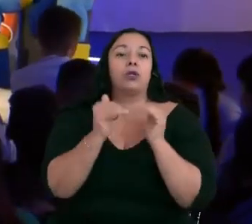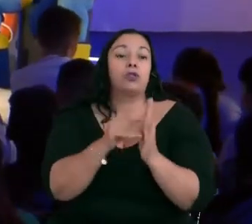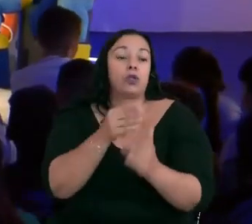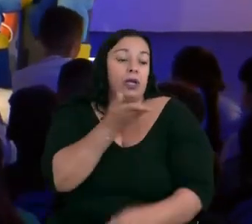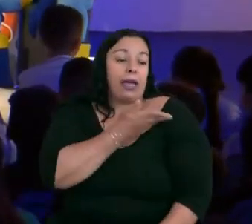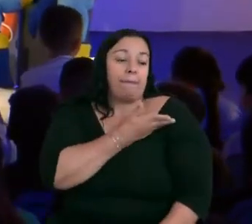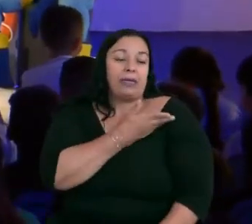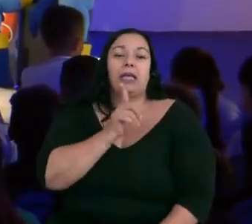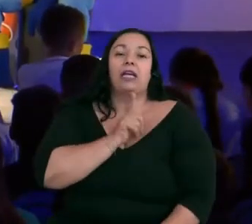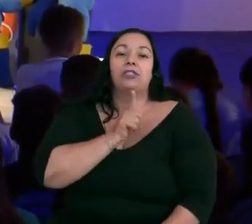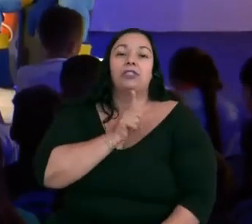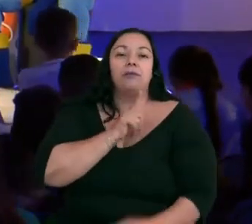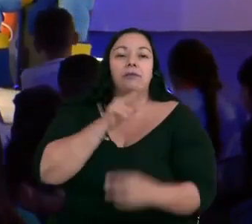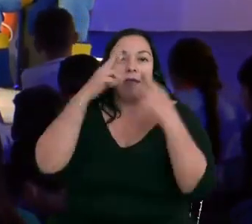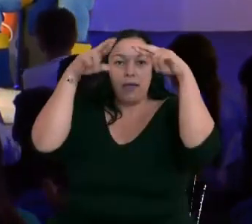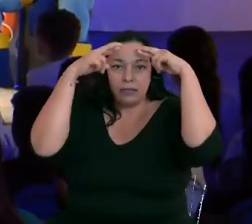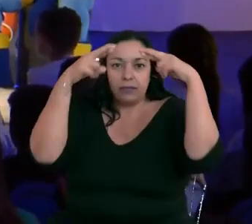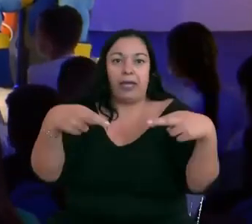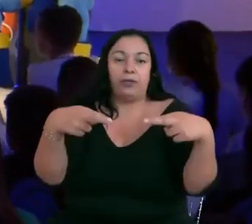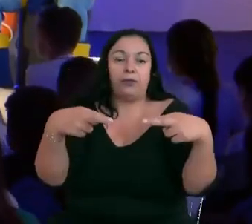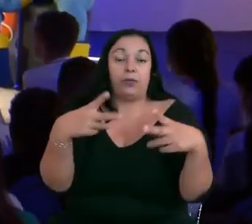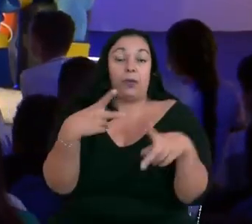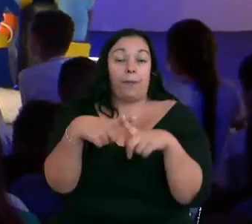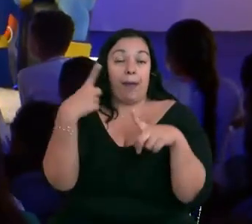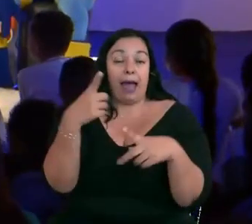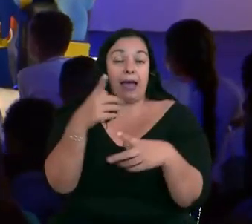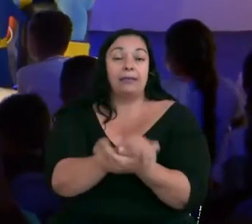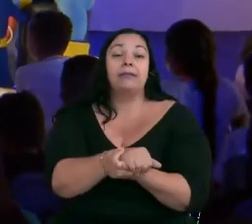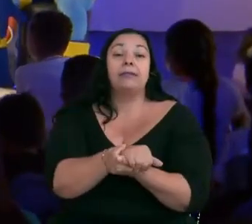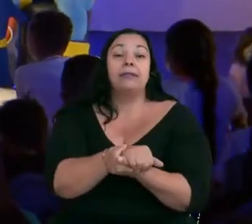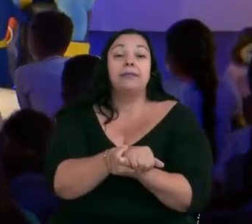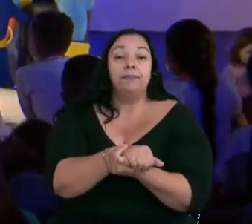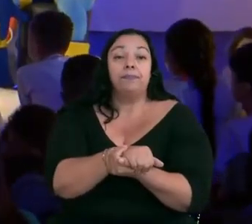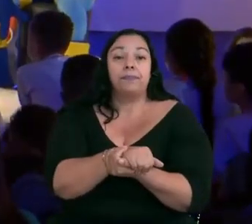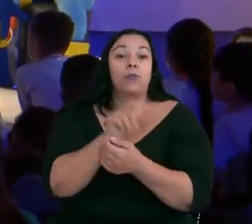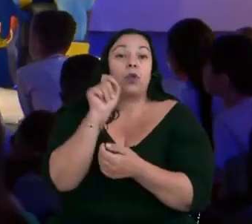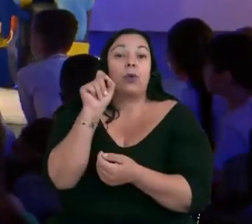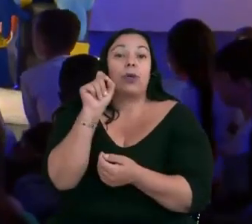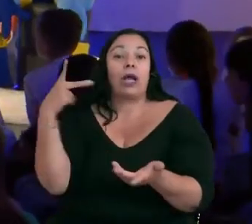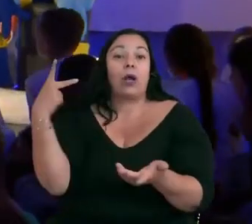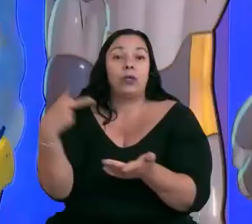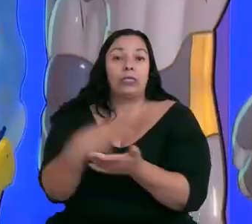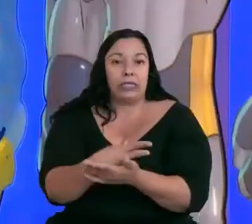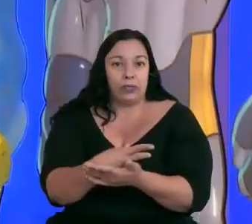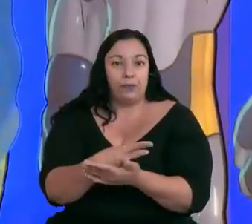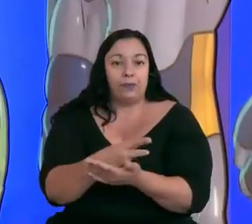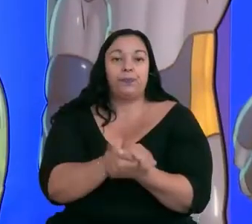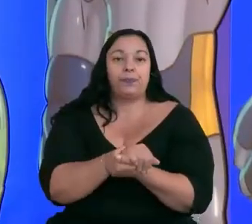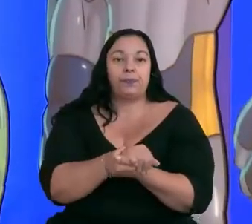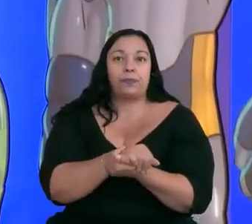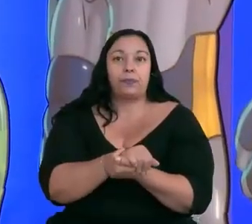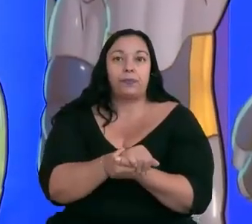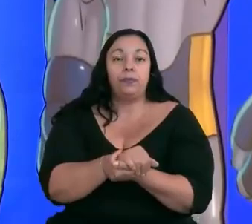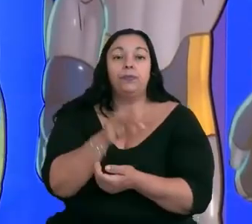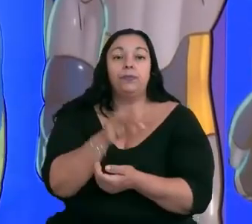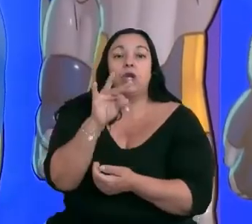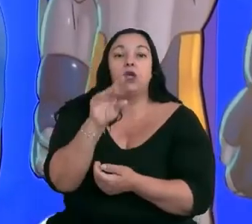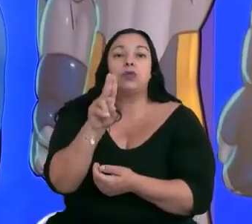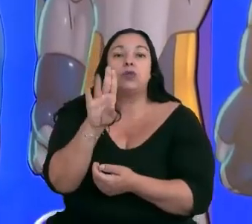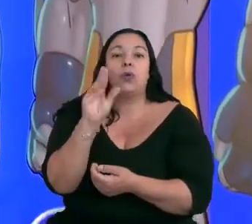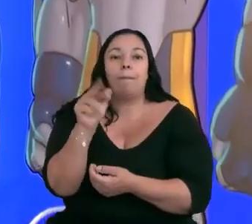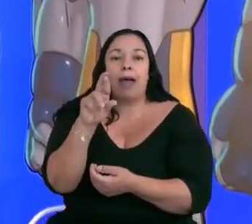respeito. Mas aí, deixa eu continuar a história. O que que aconteceu? Enquanto Tuba Rei estava cuidando